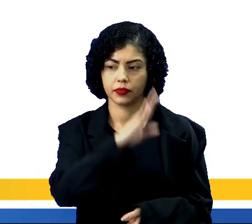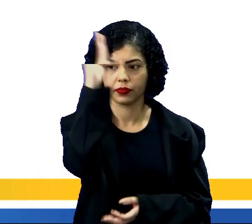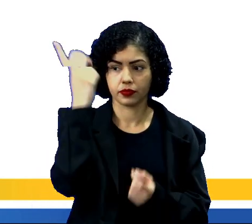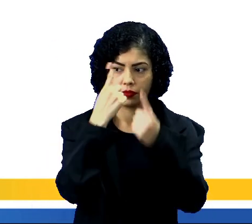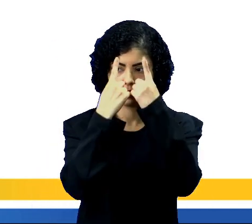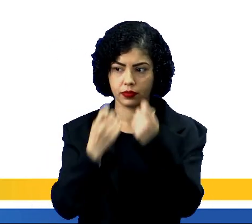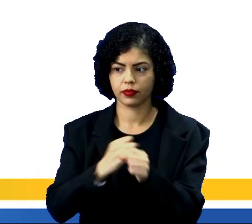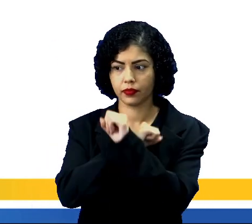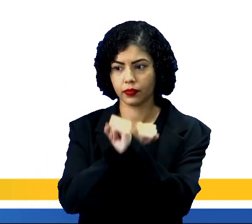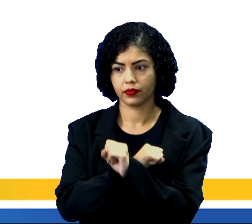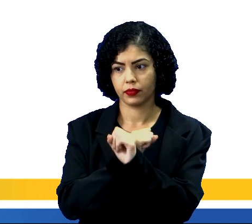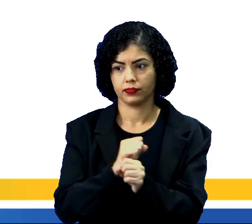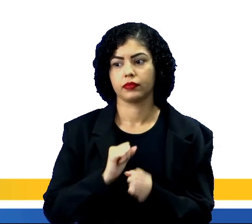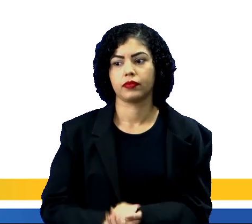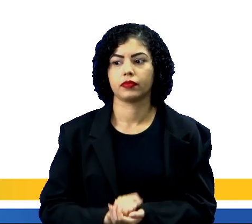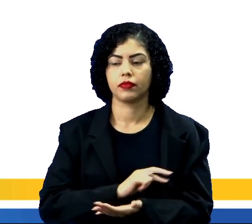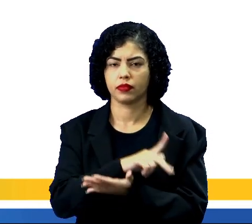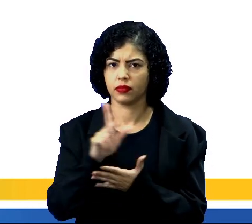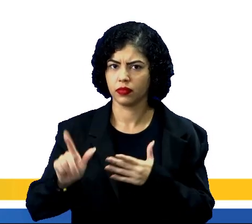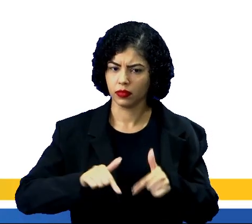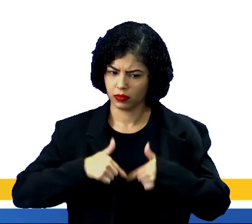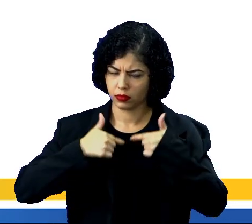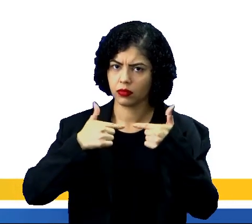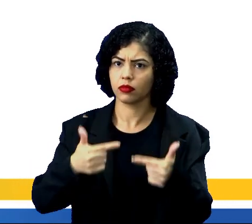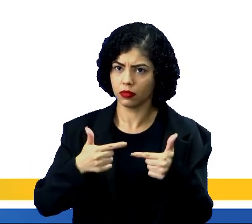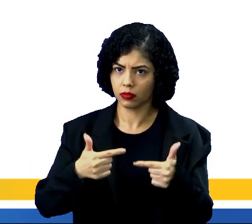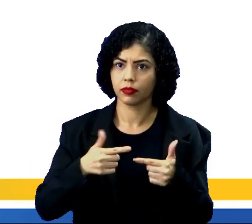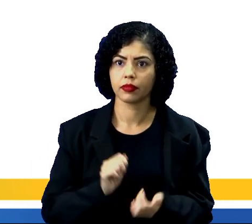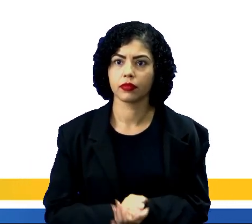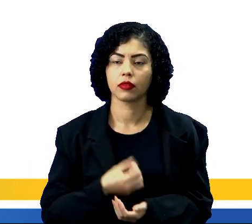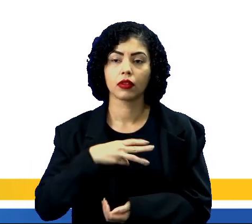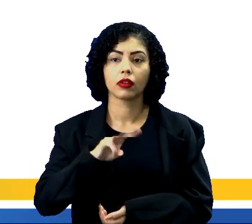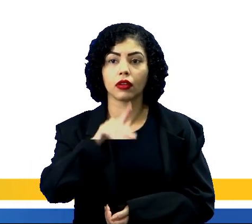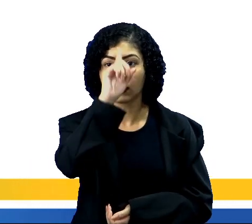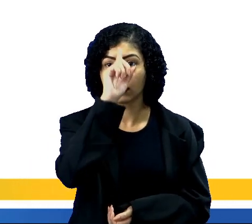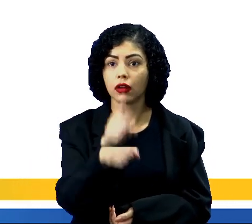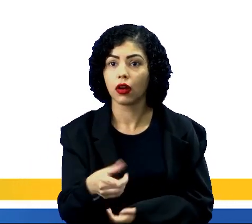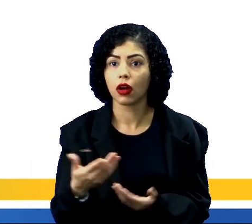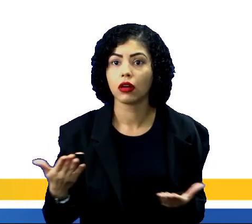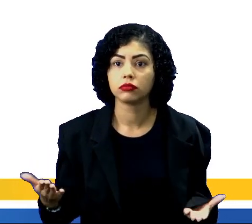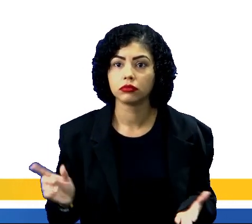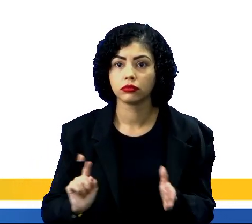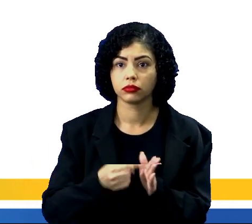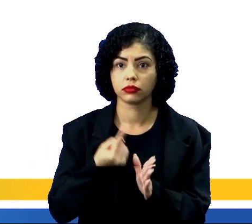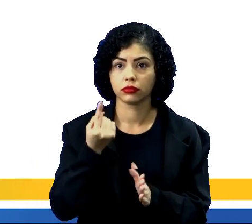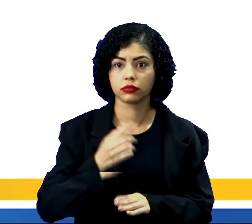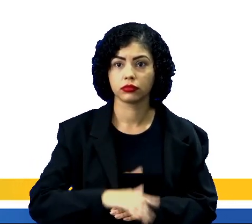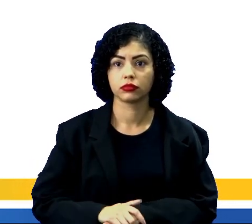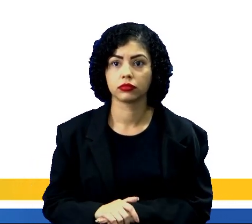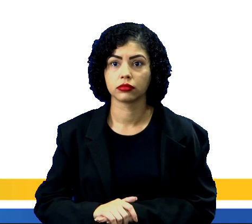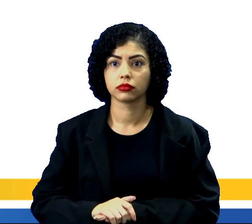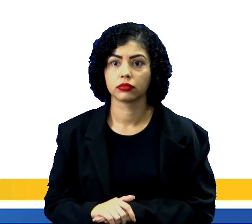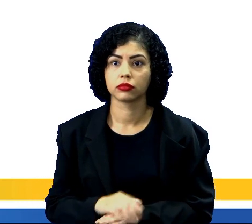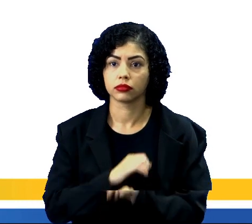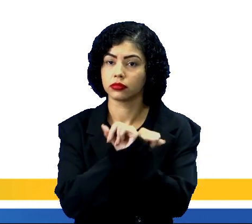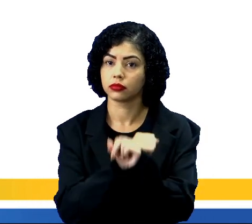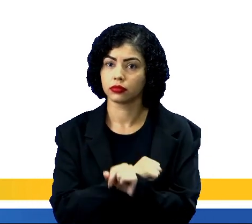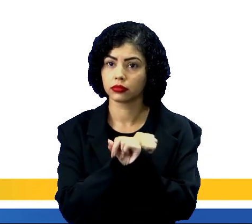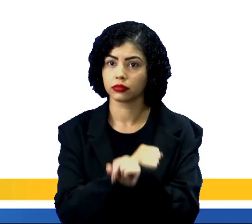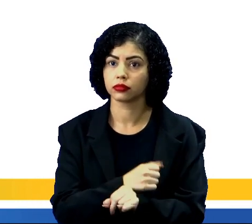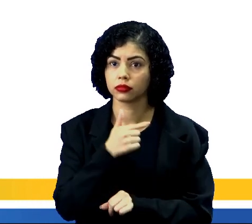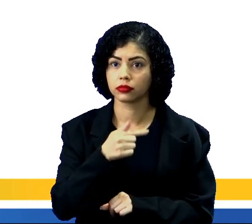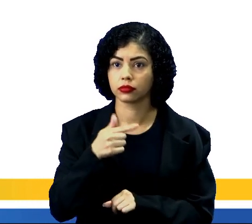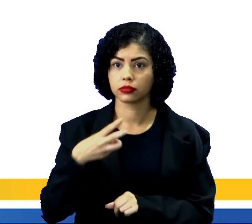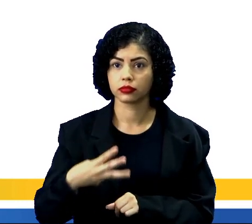violência contra os escravos causou dezenas de revoltas. Quem foi o líder de uma das principais revoltas de escravos entre 73